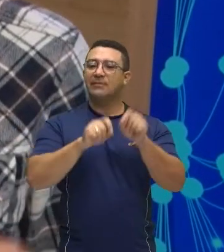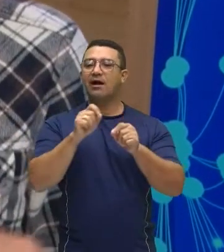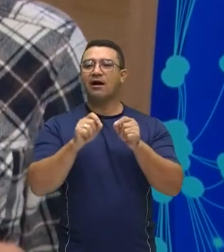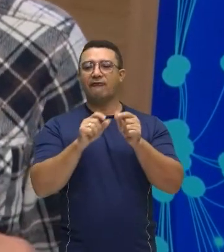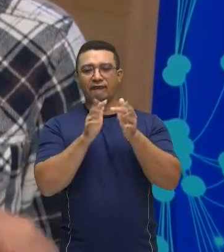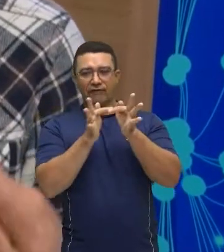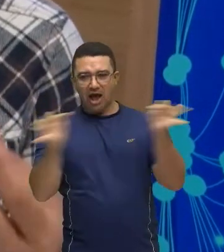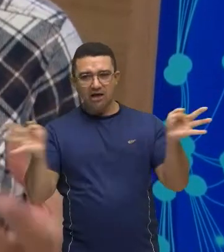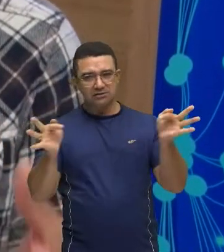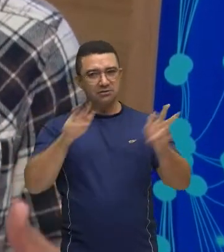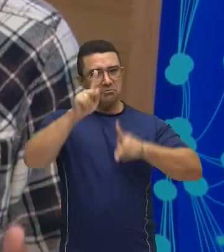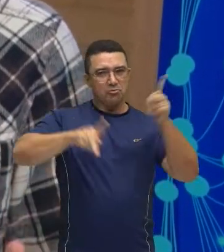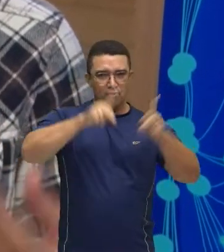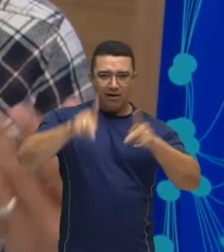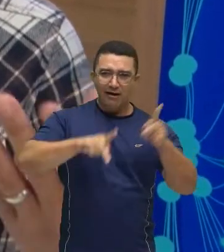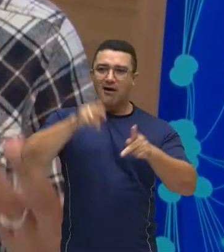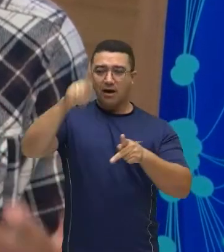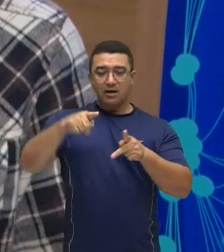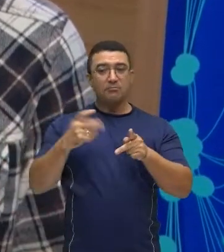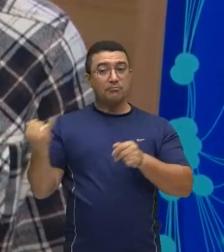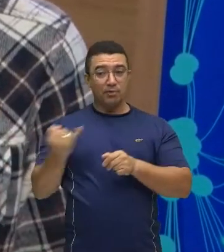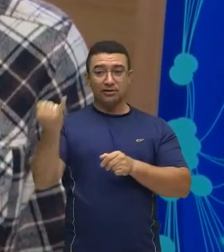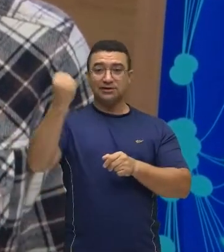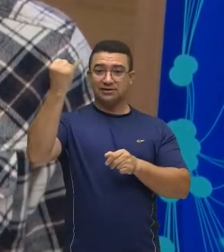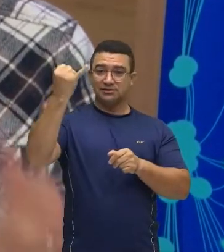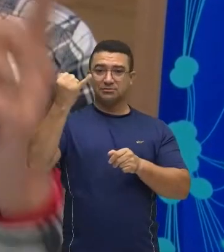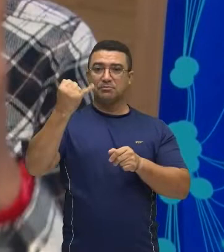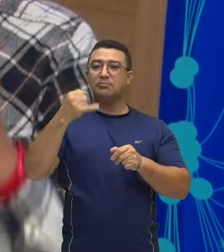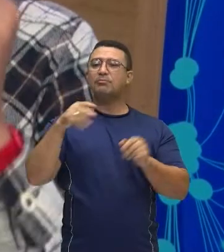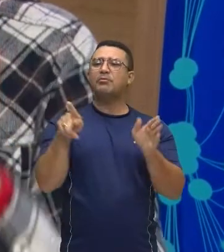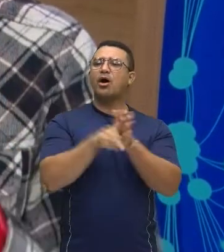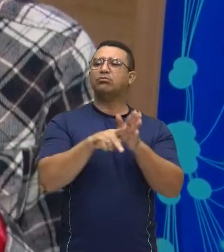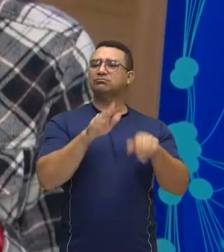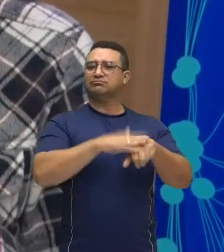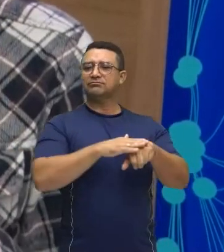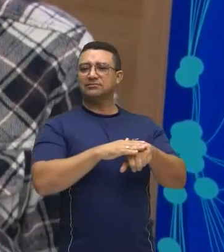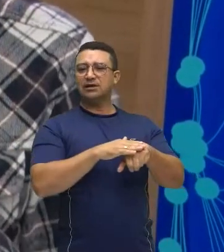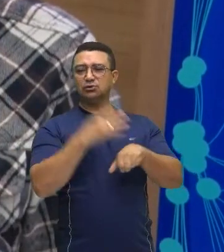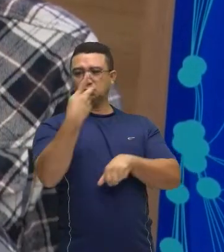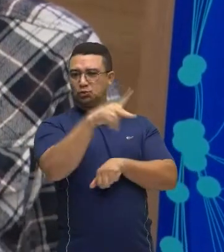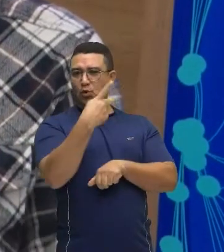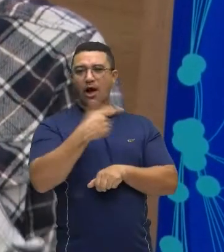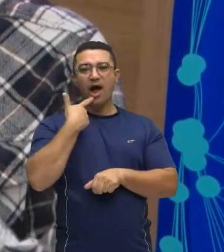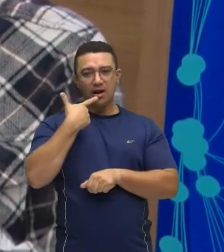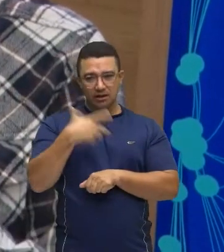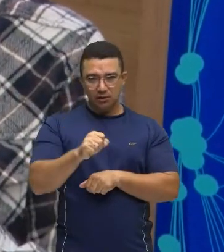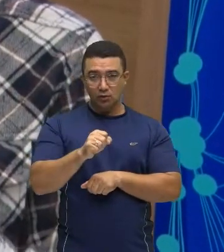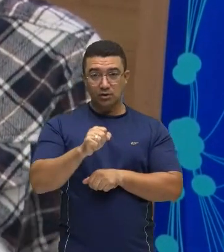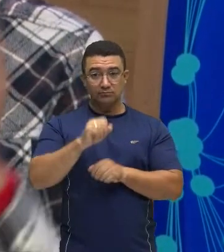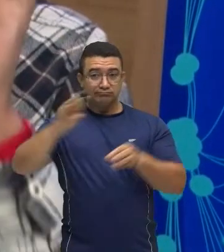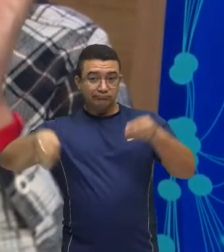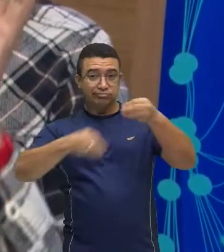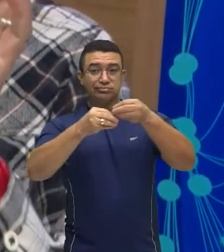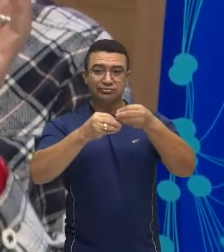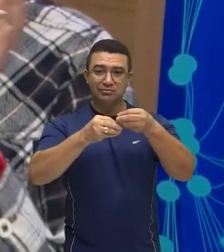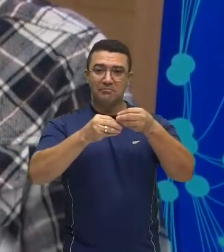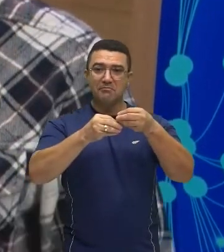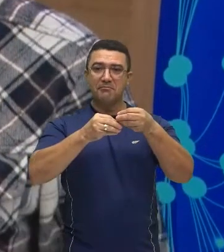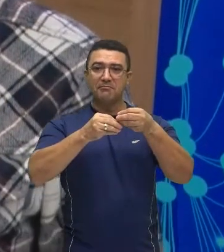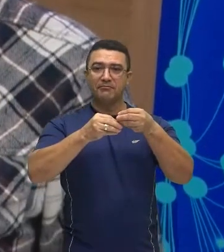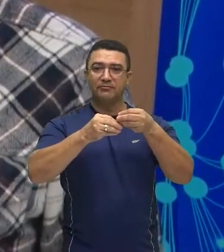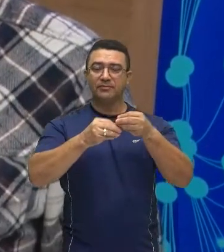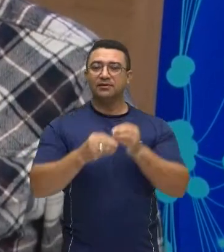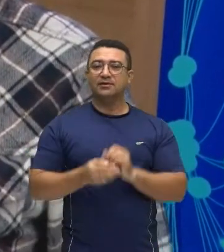sentido somente para os falantes daquela língua. E acrescentaria mais um pouco.